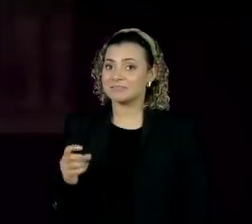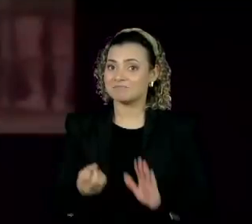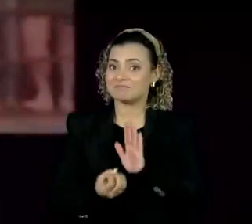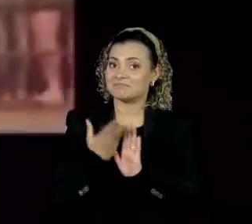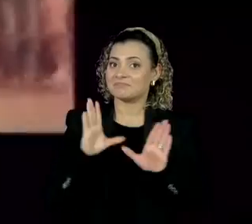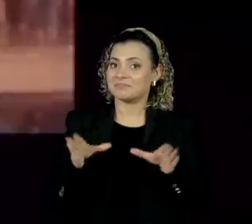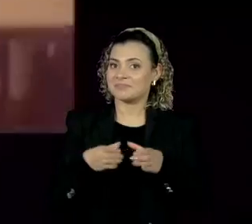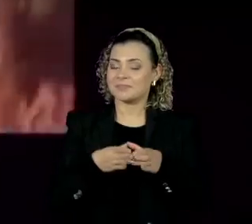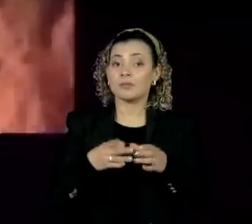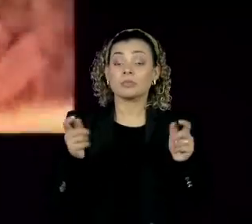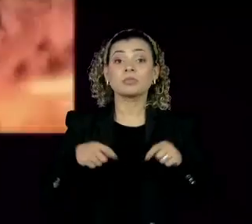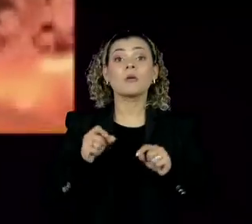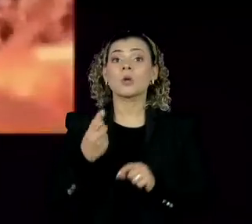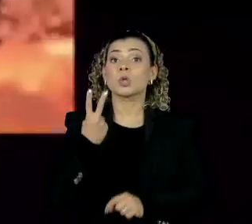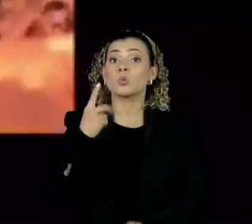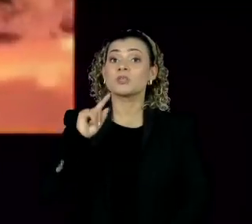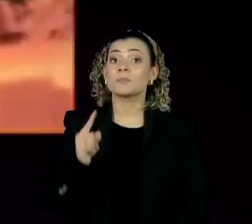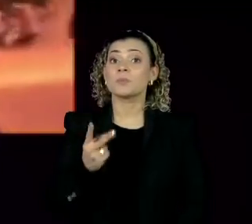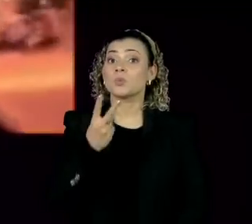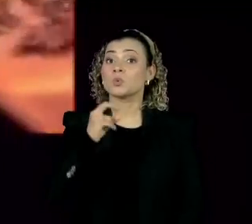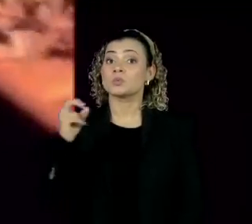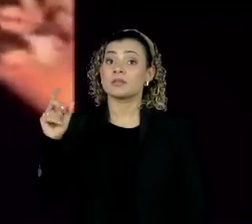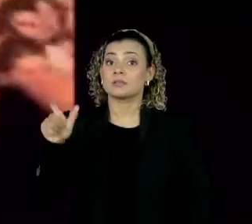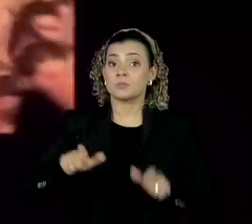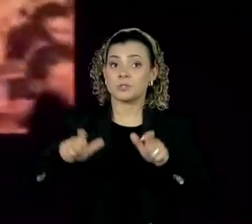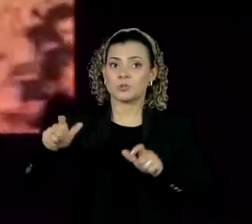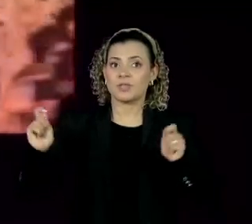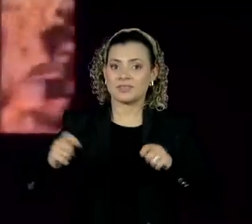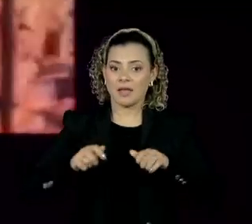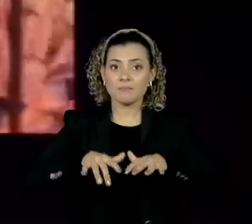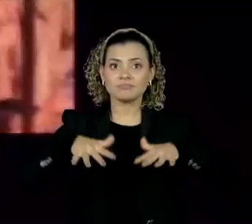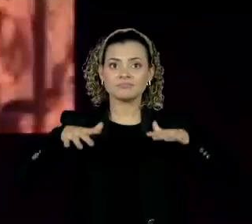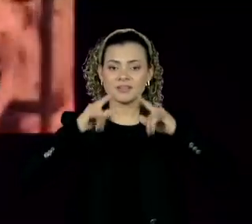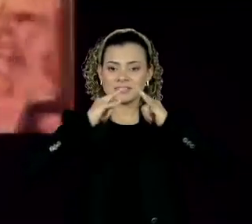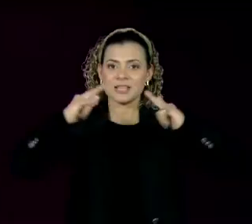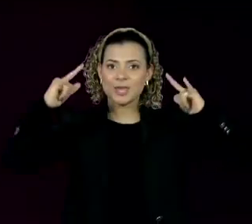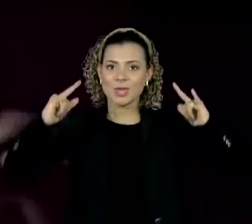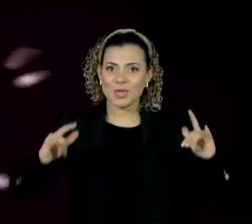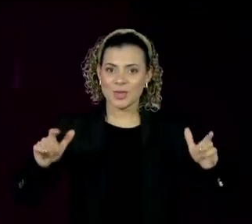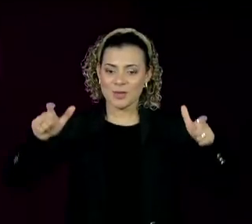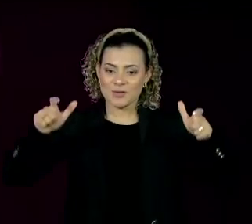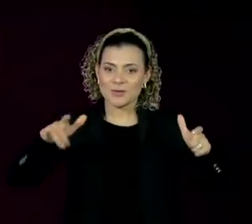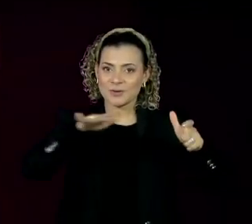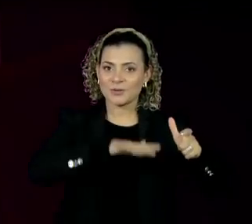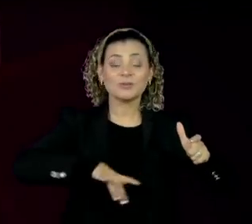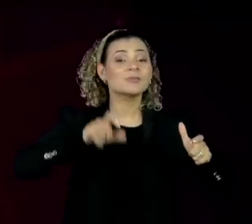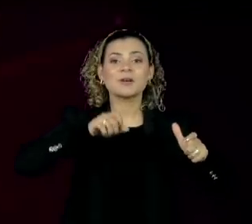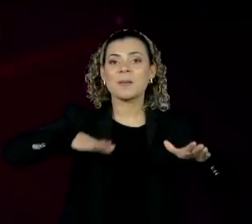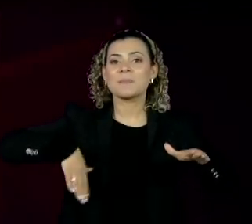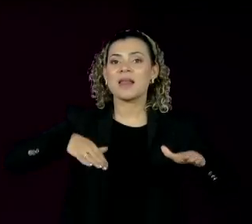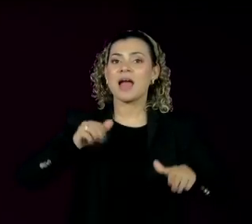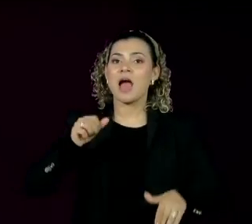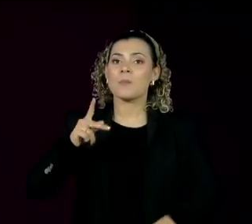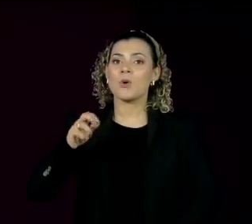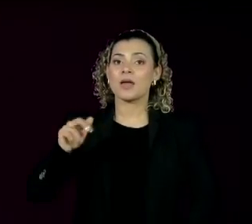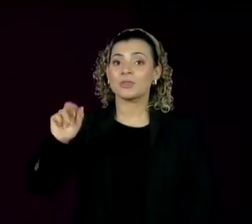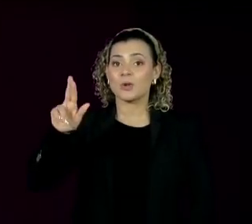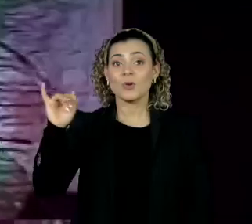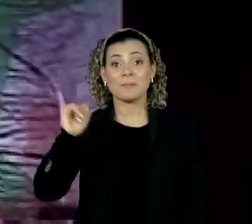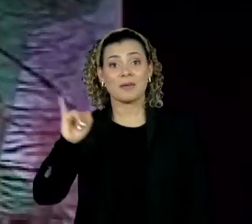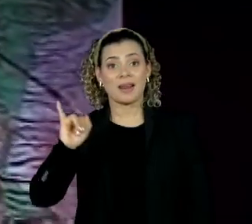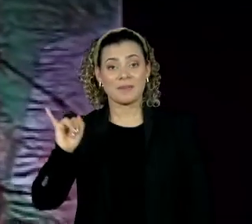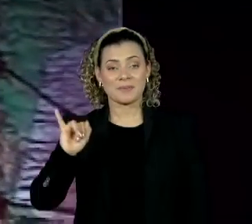Com capacidade para 2.200 pessoas, o circo foi montado inicialmente na Praia do Arpoador, em